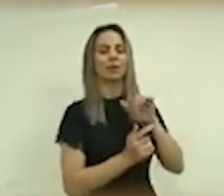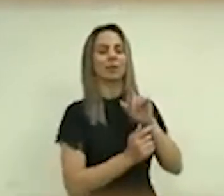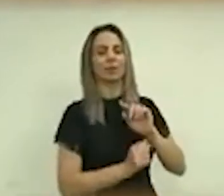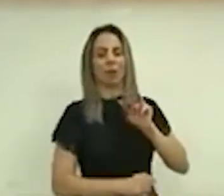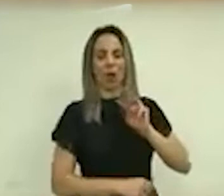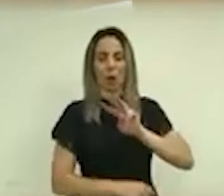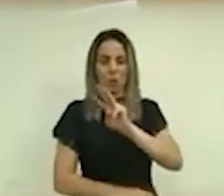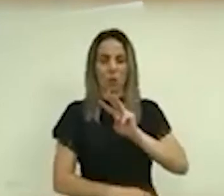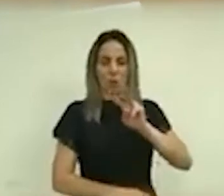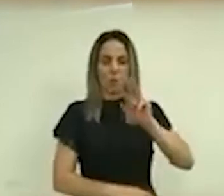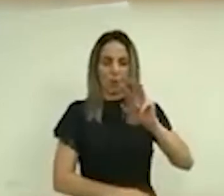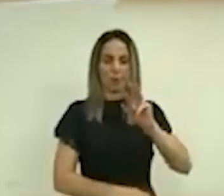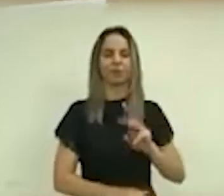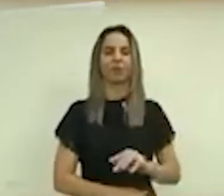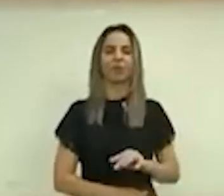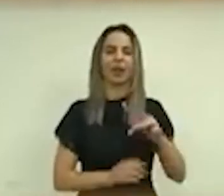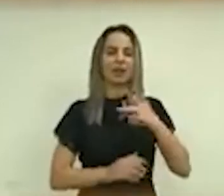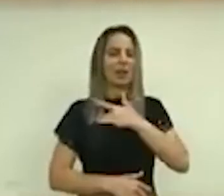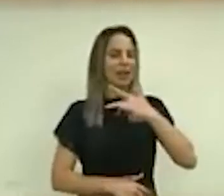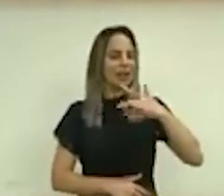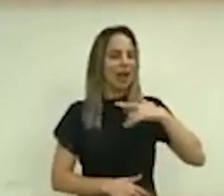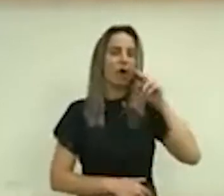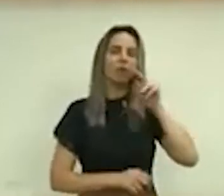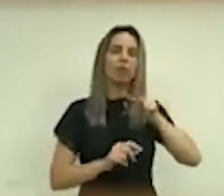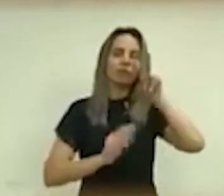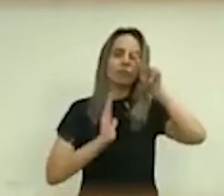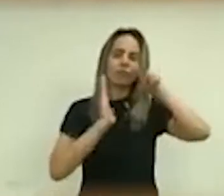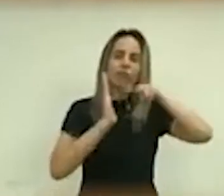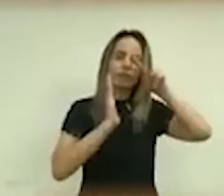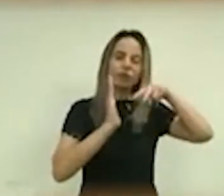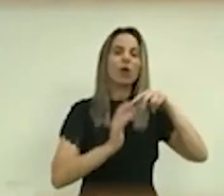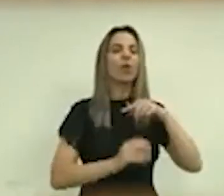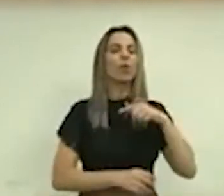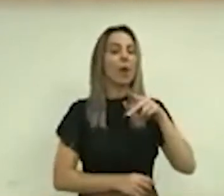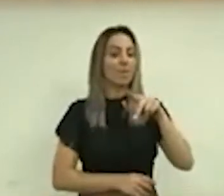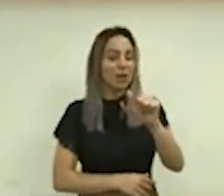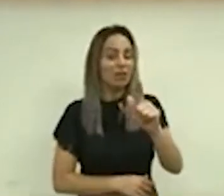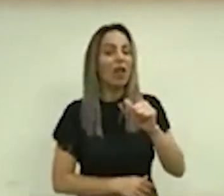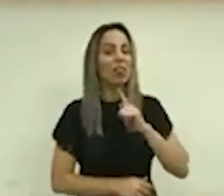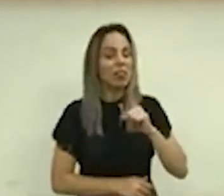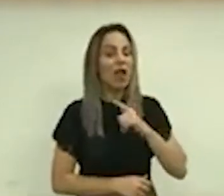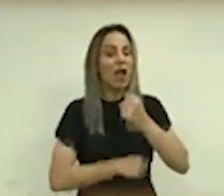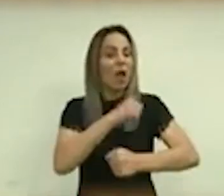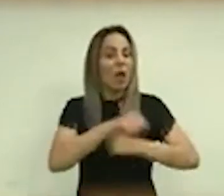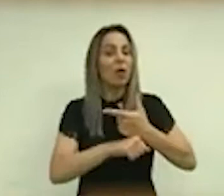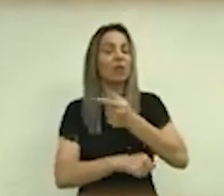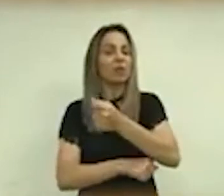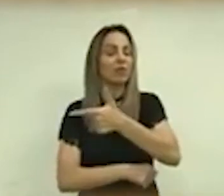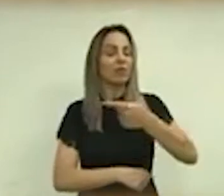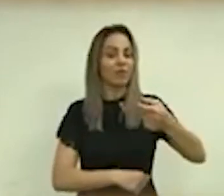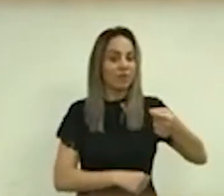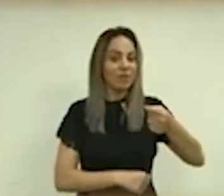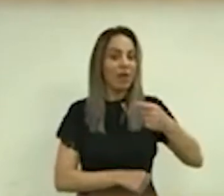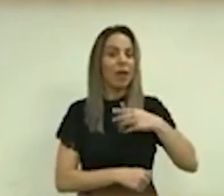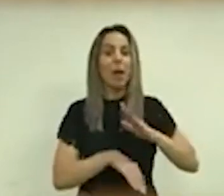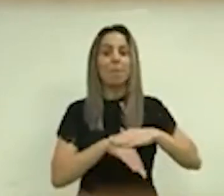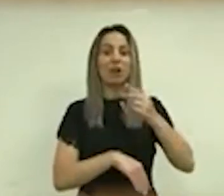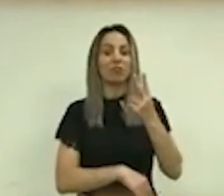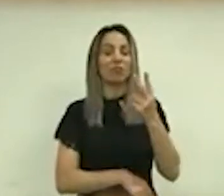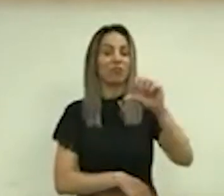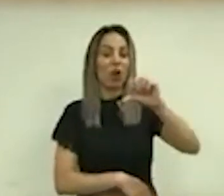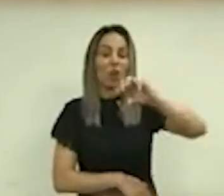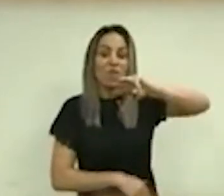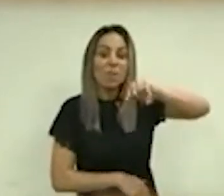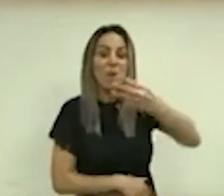site do Fundo Nacional de Saúde, foi possível verificar que o município de Praia Grande recebeu, no ano de 2020, mais de R$29 milhões